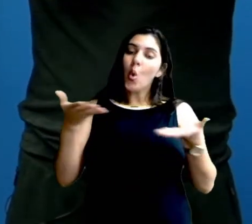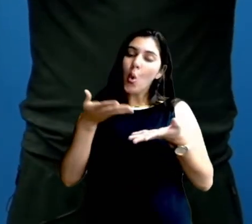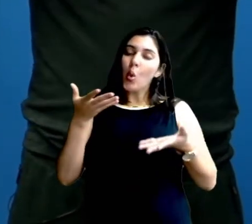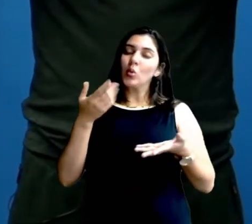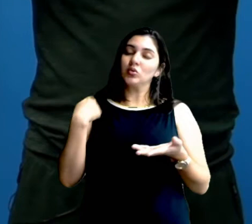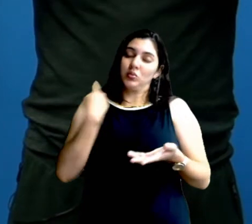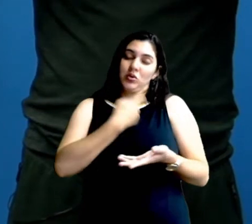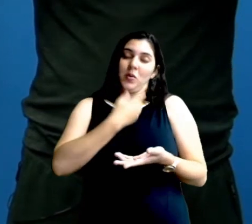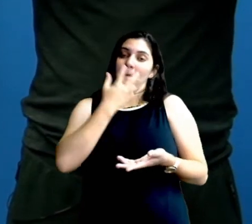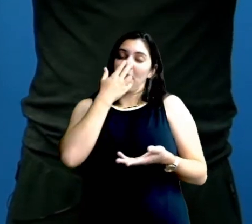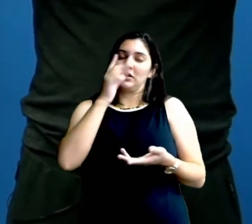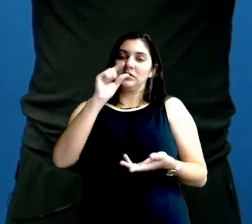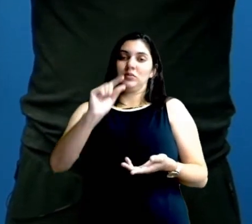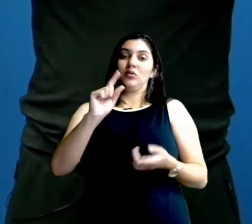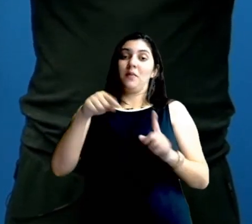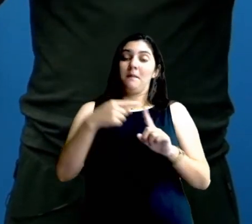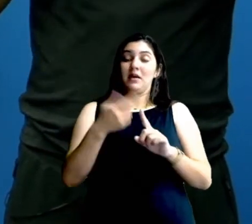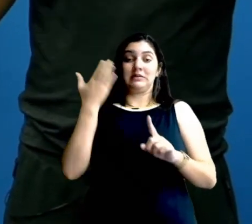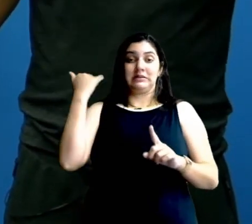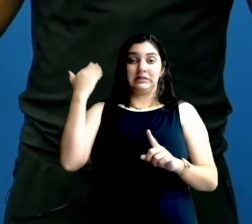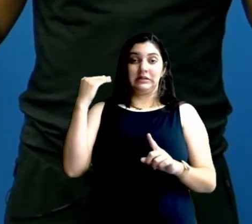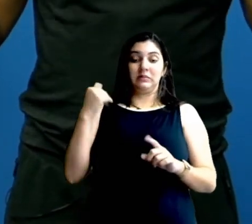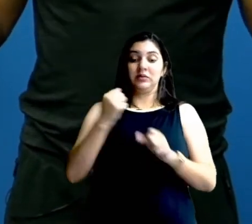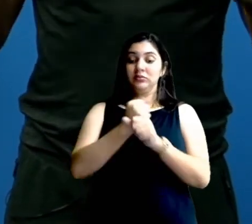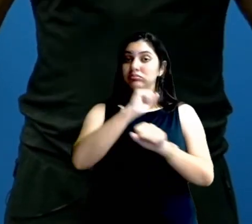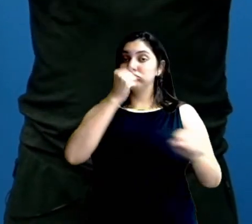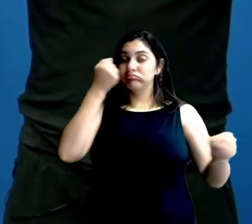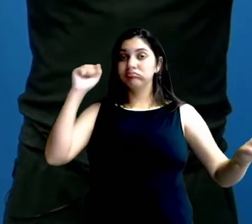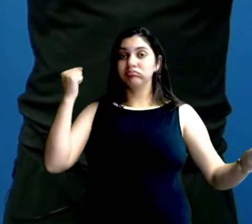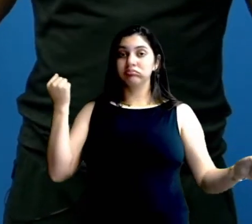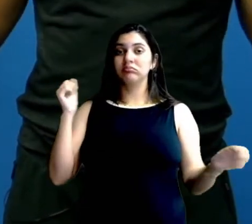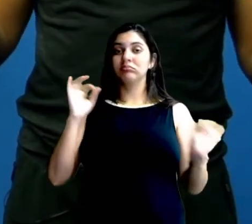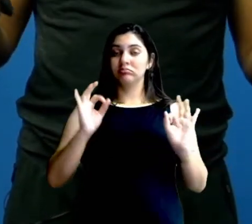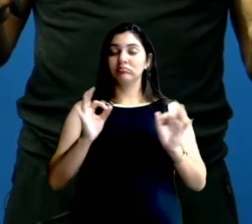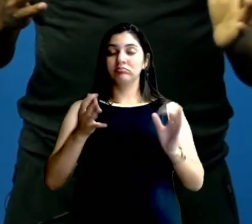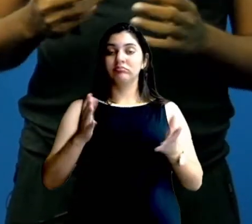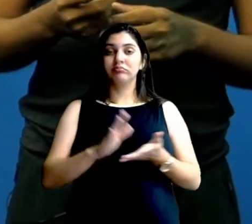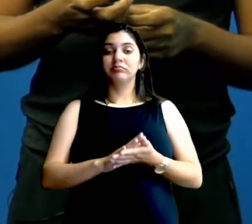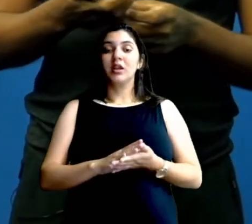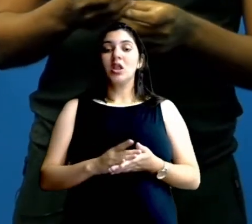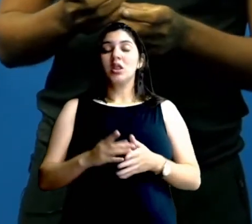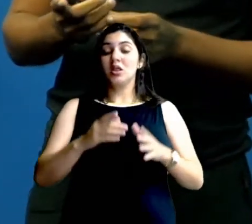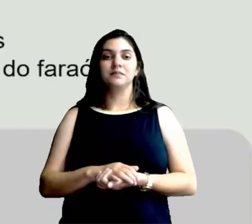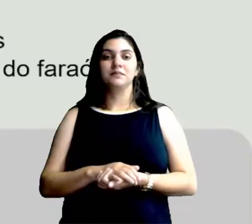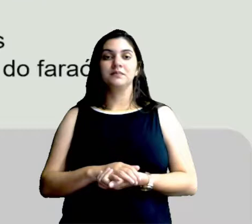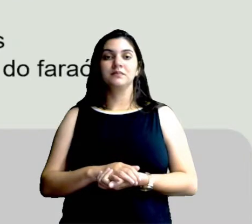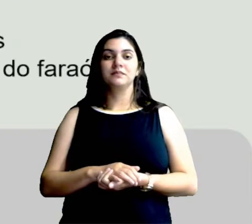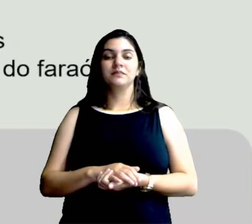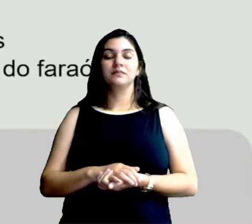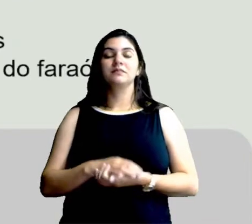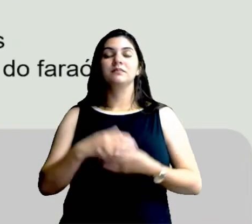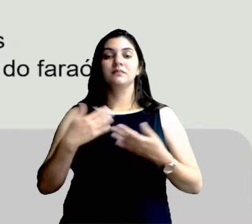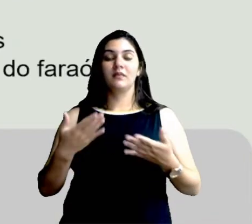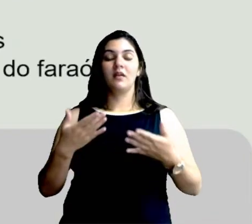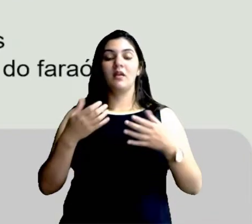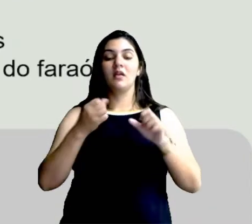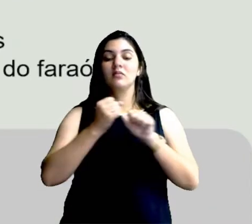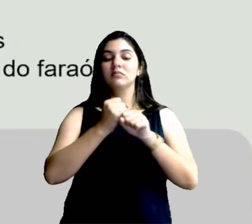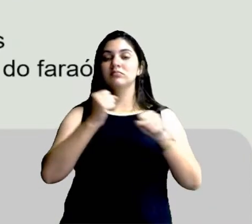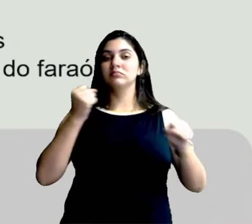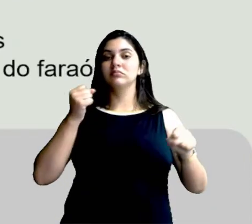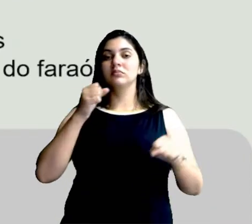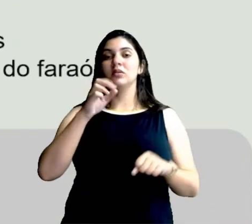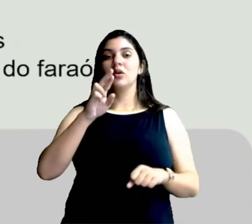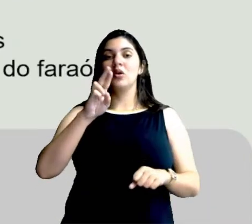mas essa para época era extremamente é grandioso tá para o mundo antigo ali na África o crescimento de Kush